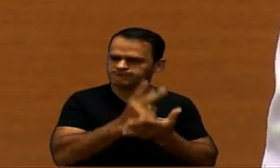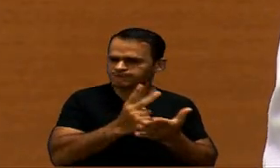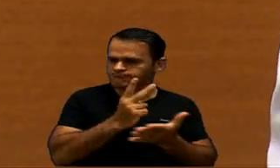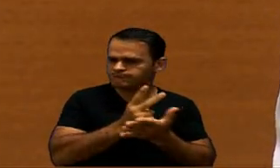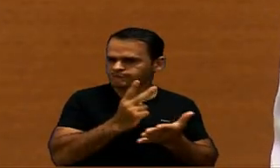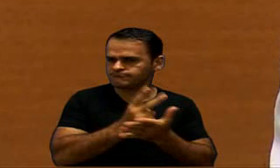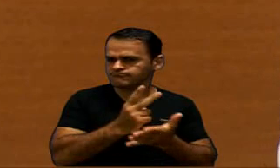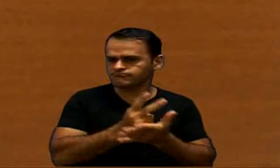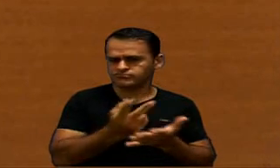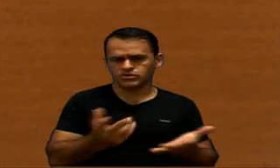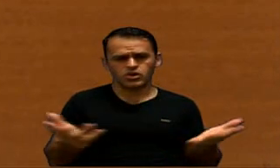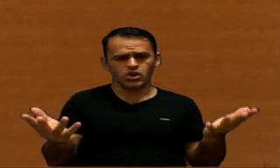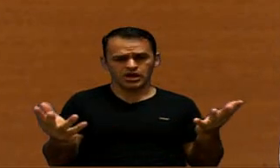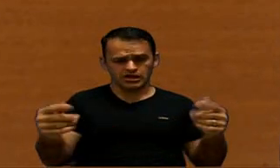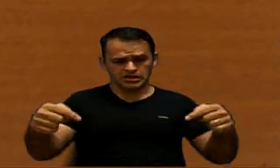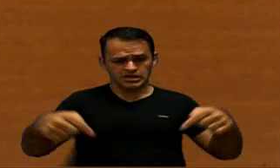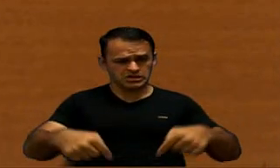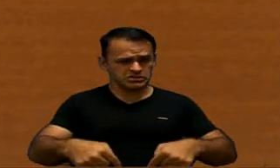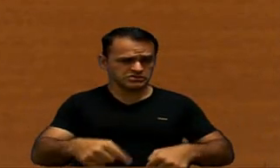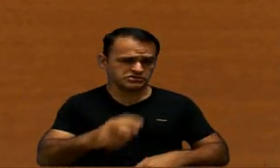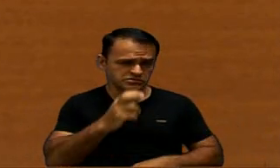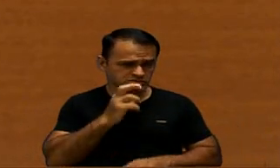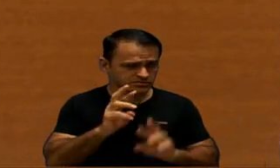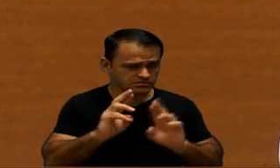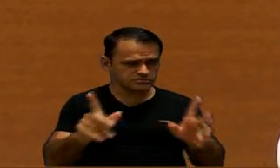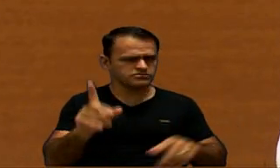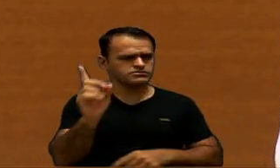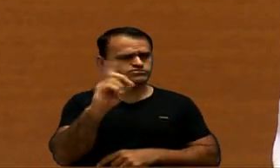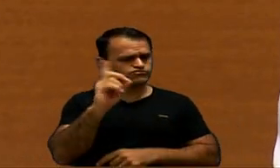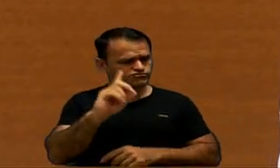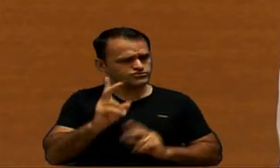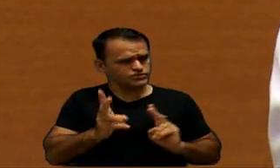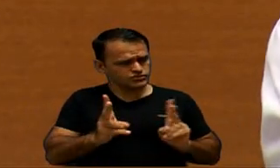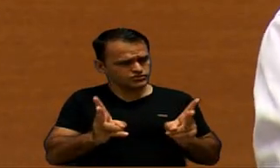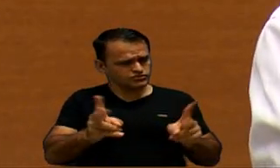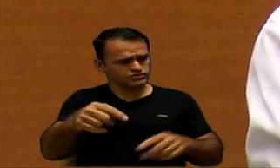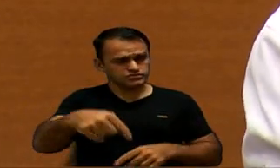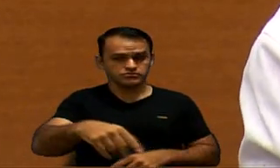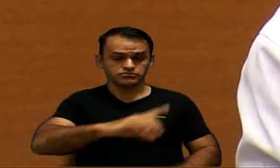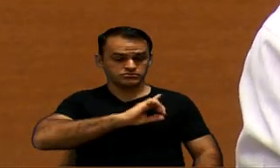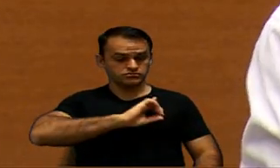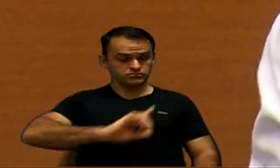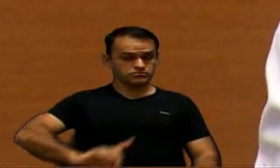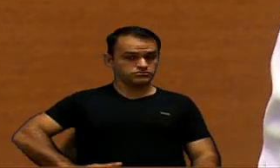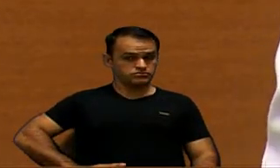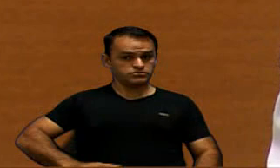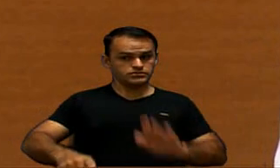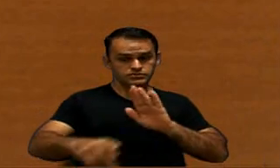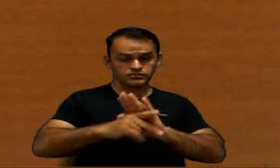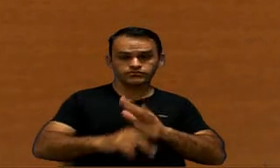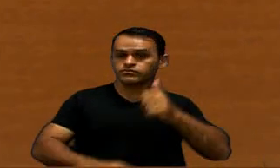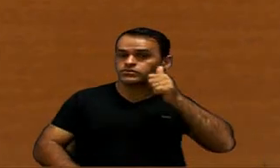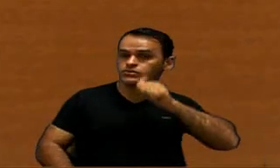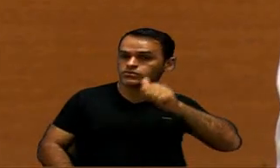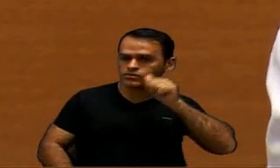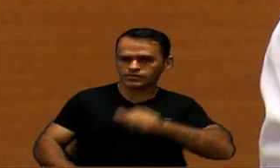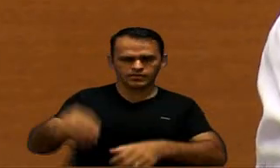contínuo. E aqui em Sorocaba não é diferente. E dentro da Delegacia da Mulher,